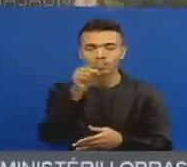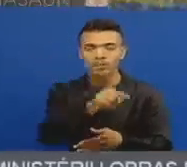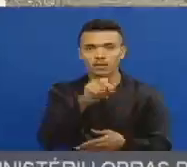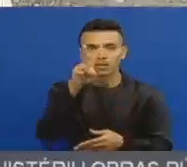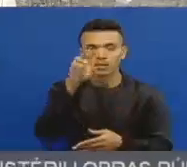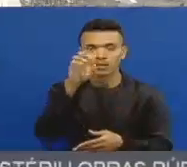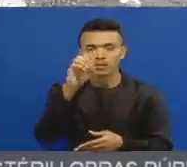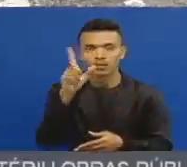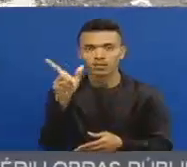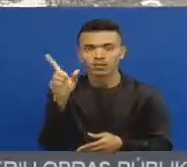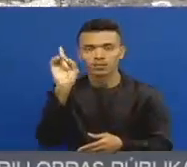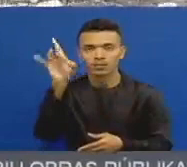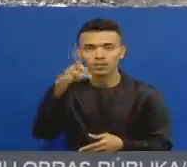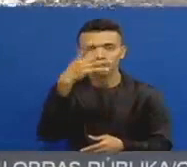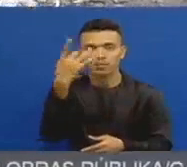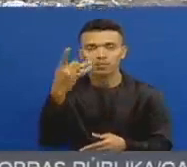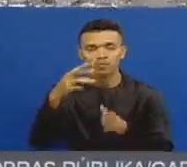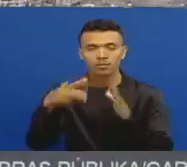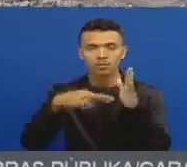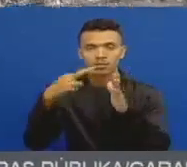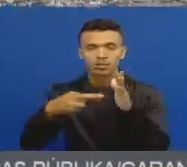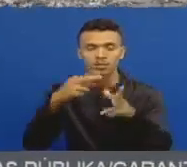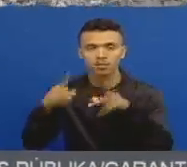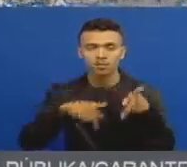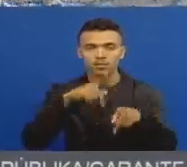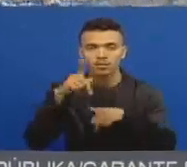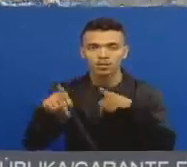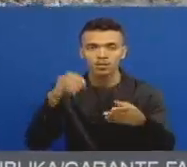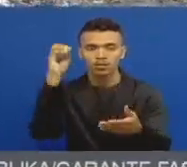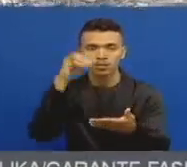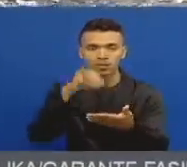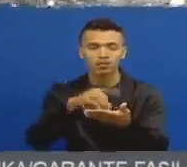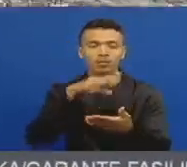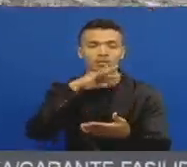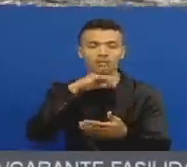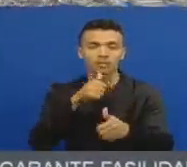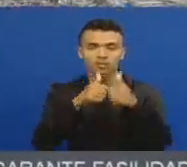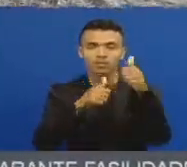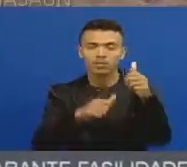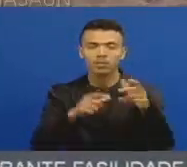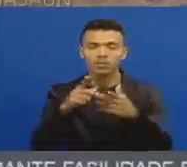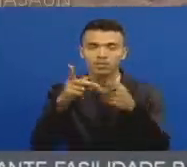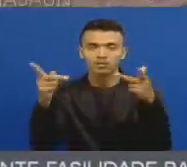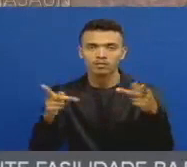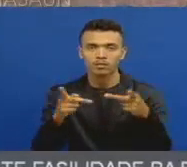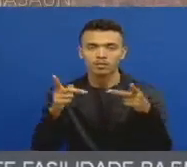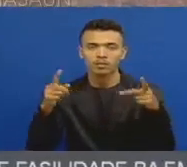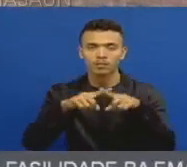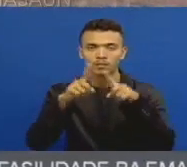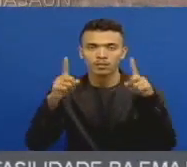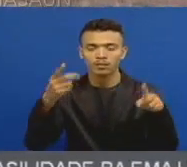a rihon rua walu, onde regulariza a comunidade onde sue lixo tuir nha fatin. Mas bem hariba